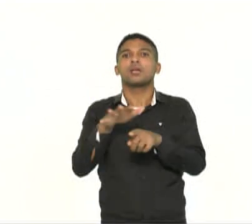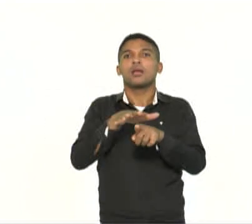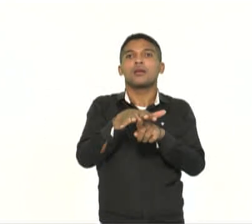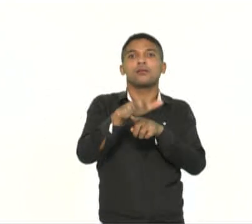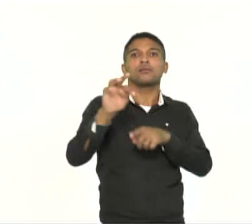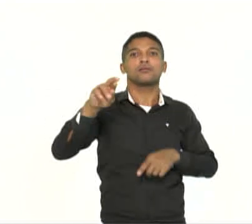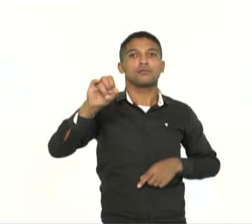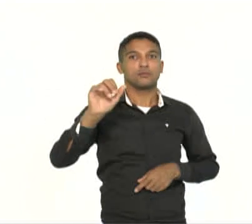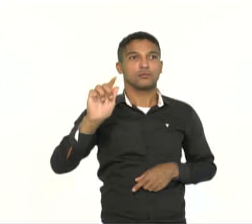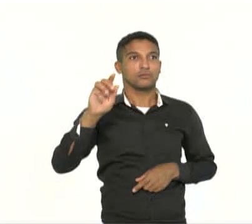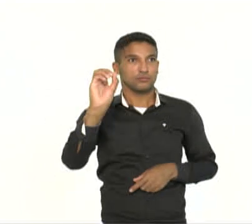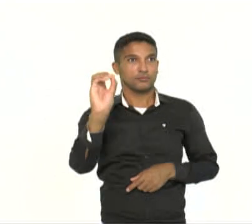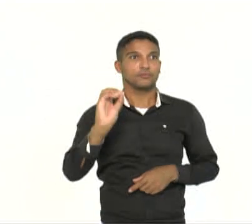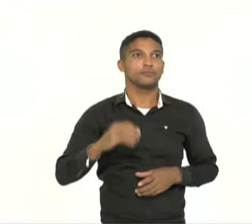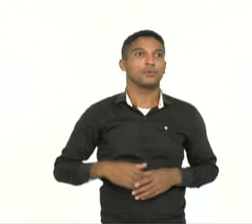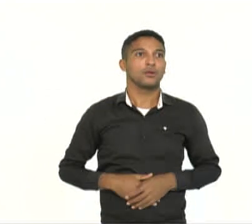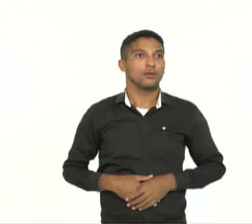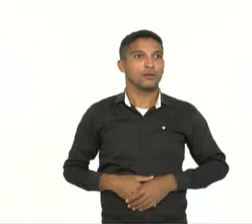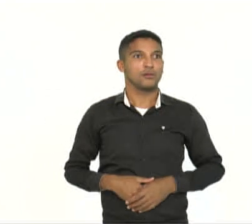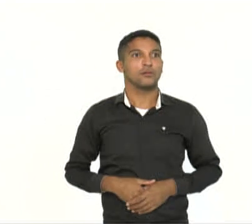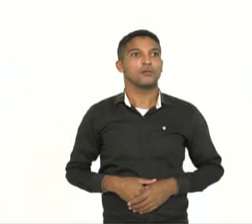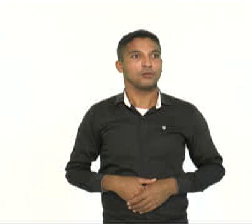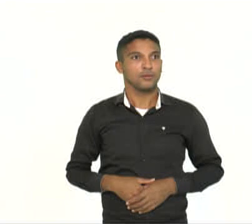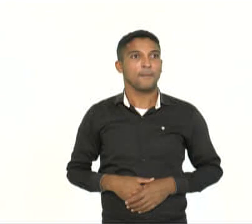do solo, gerando áreas